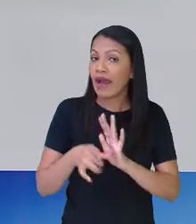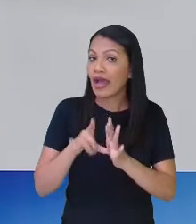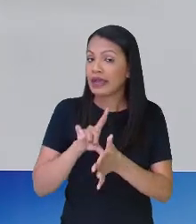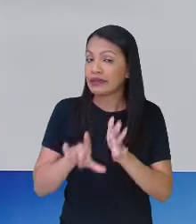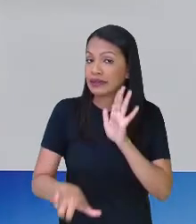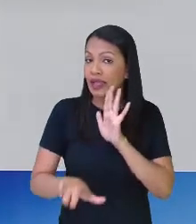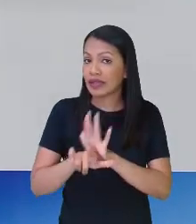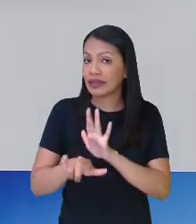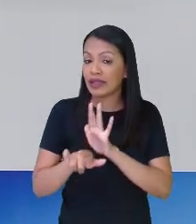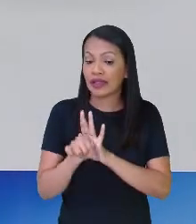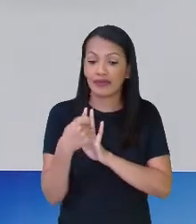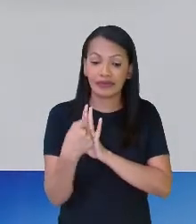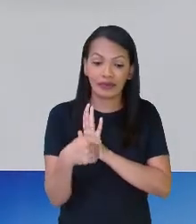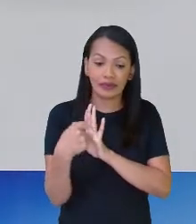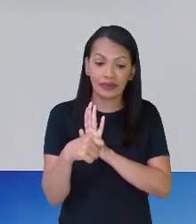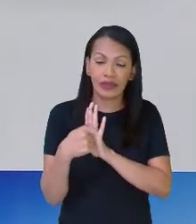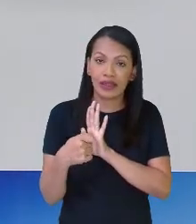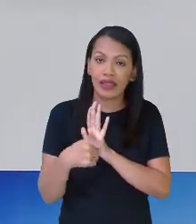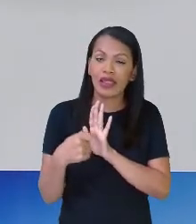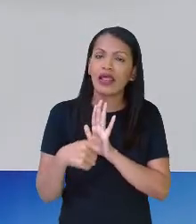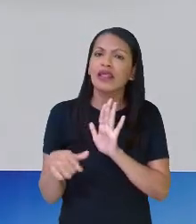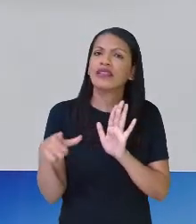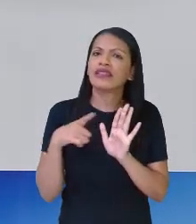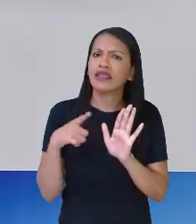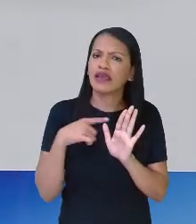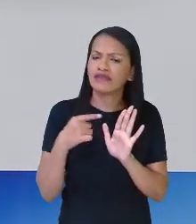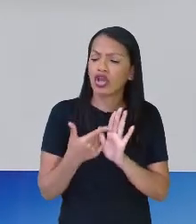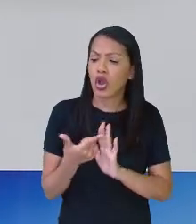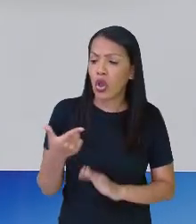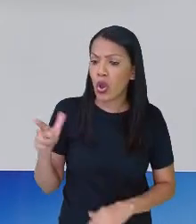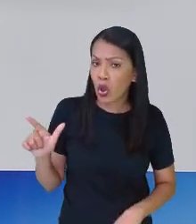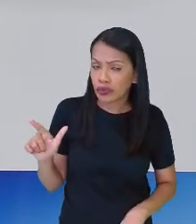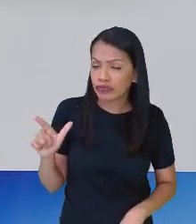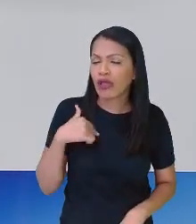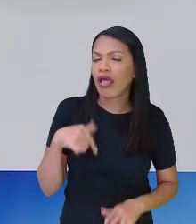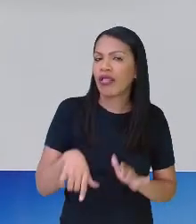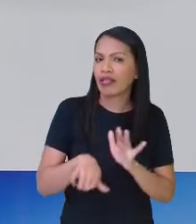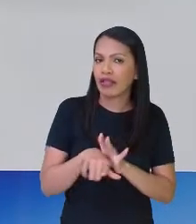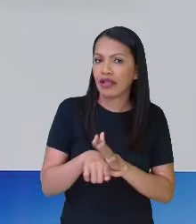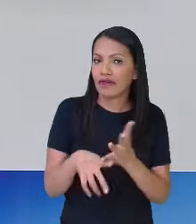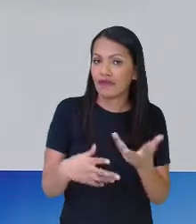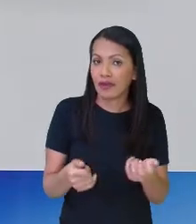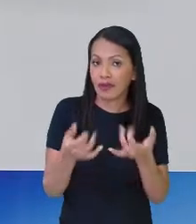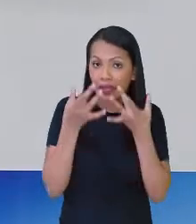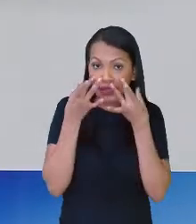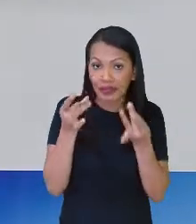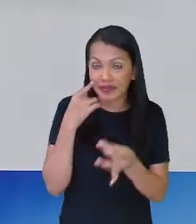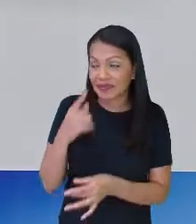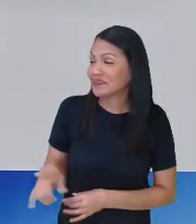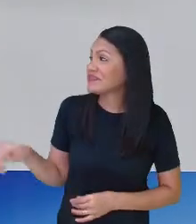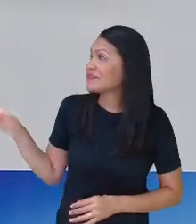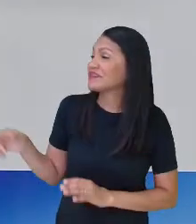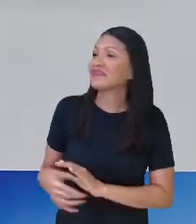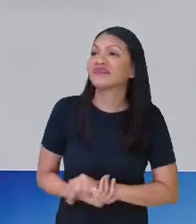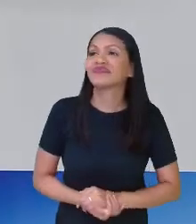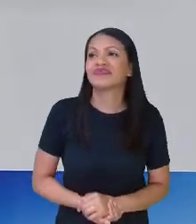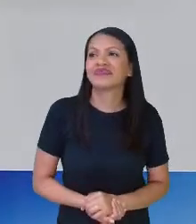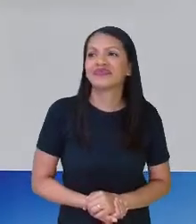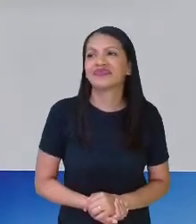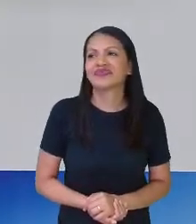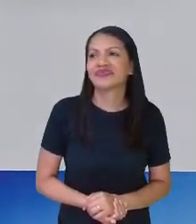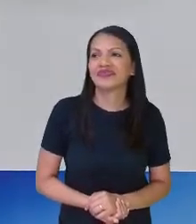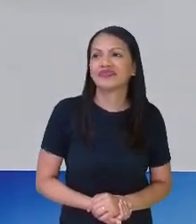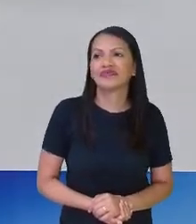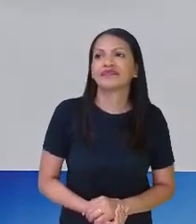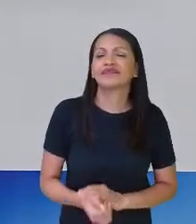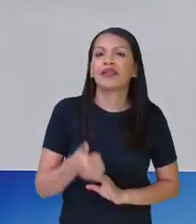ser escrita, teve umas duas outras leis que a gente vai prestar atenção agora aqui. Primeiro que essa lei aqui, que é